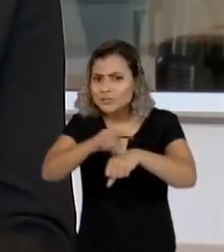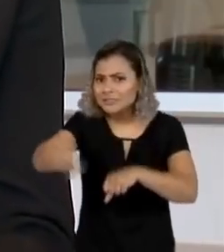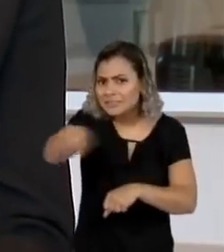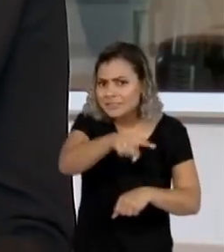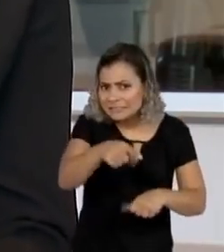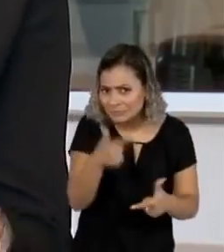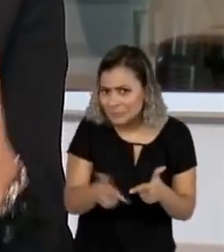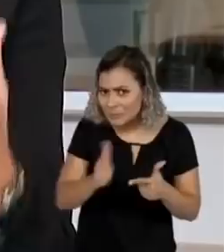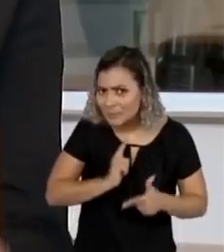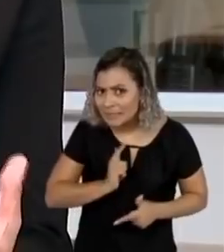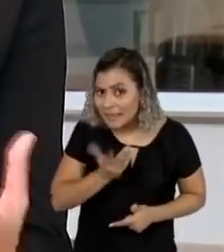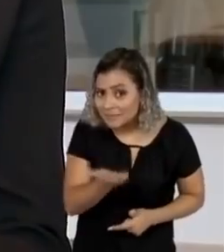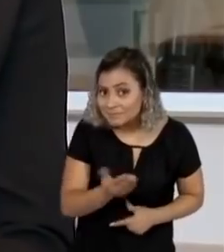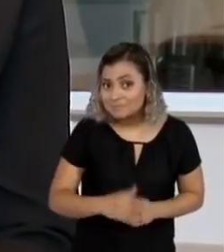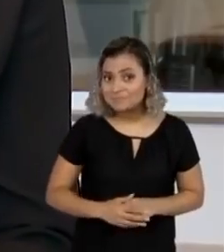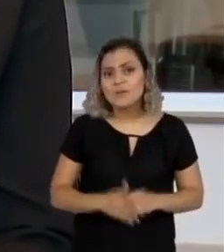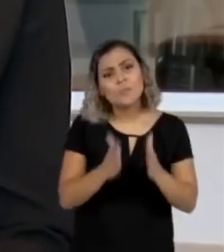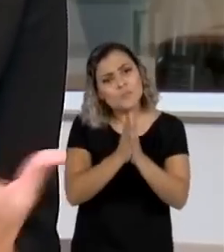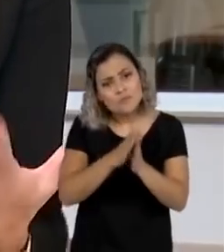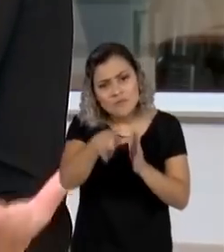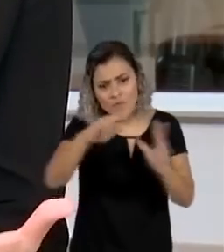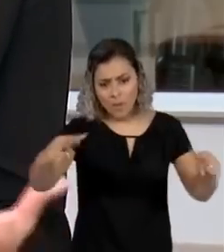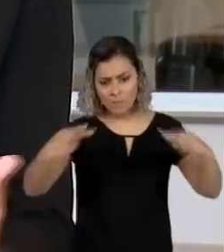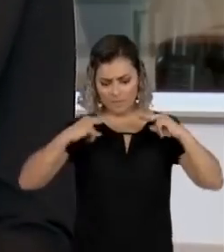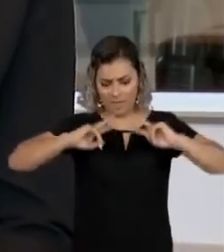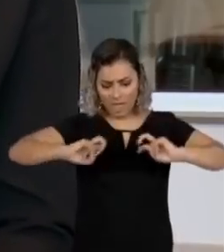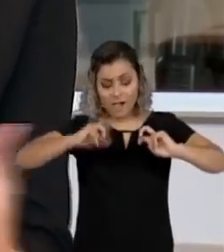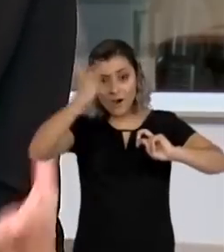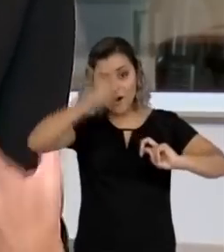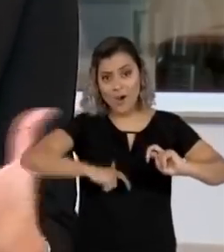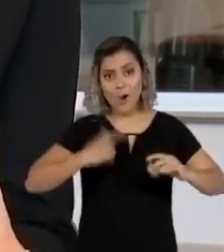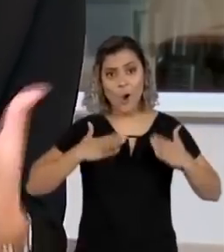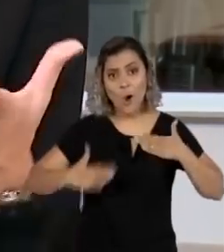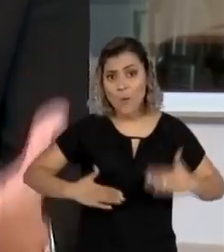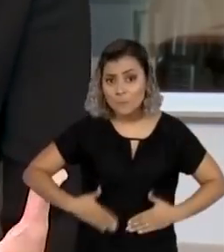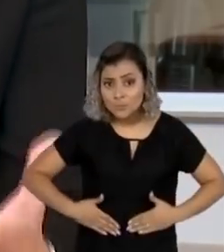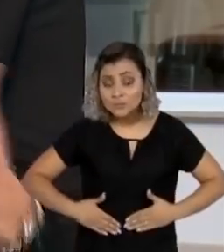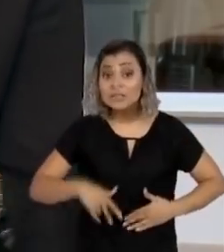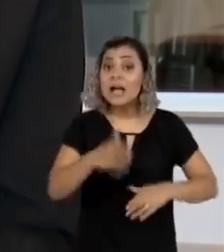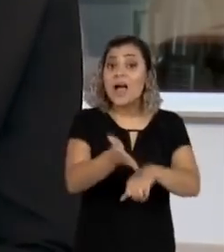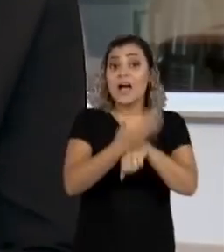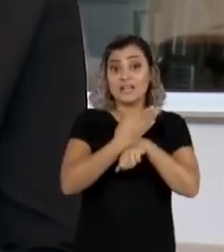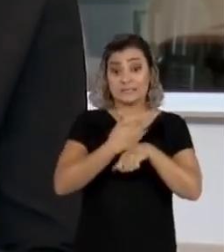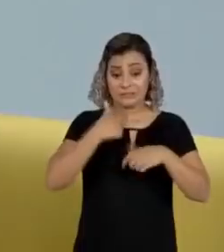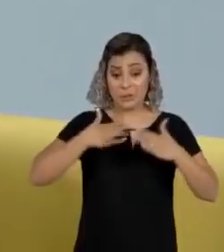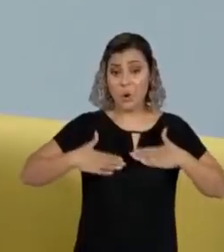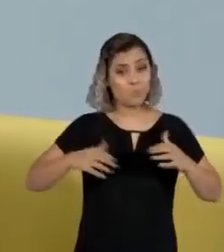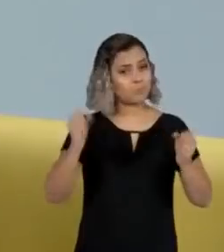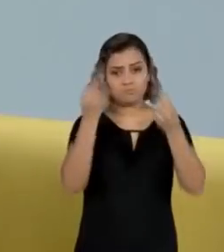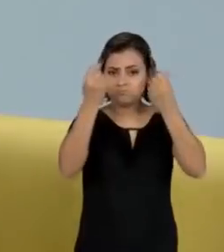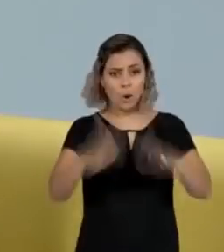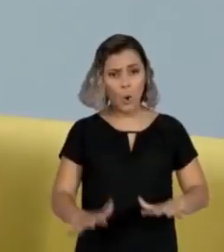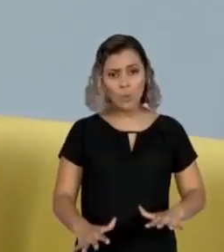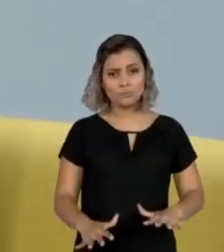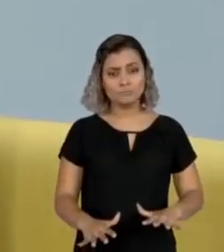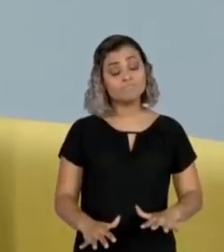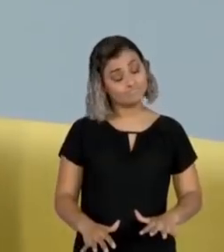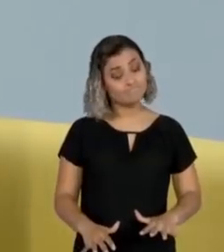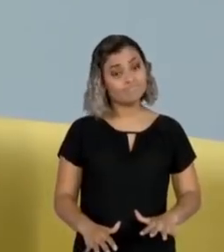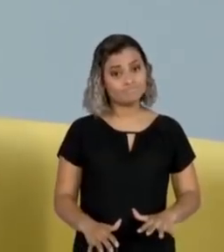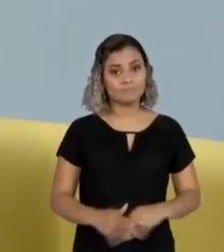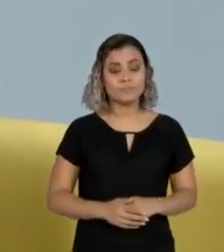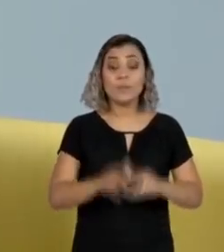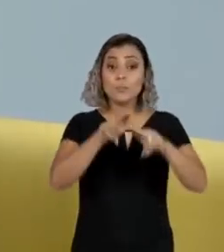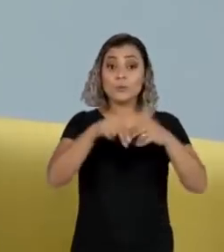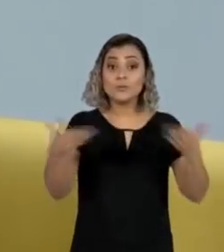passam pela mesma situação. Ouça o teu corpo e procure ajuda antes que o teu corpo grite. Bom, então, para